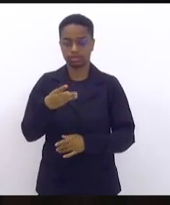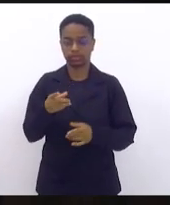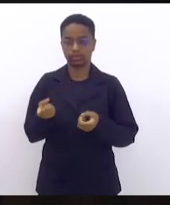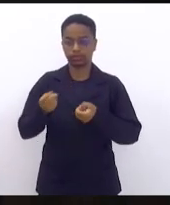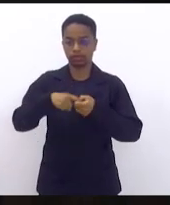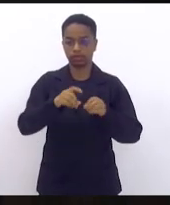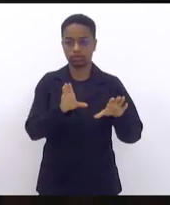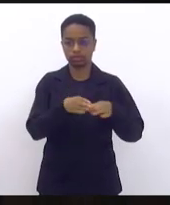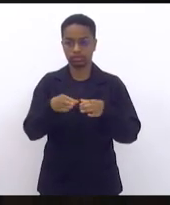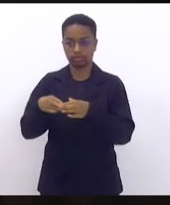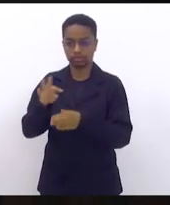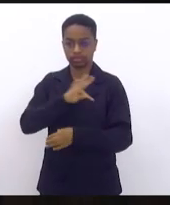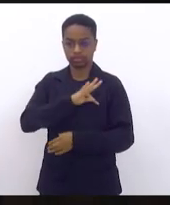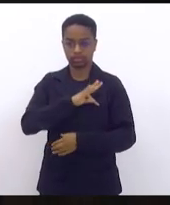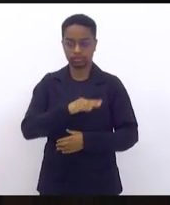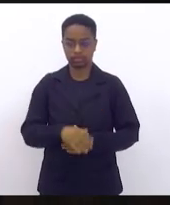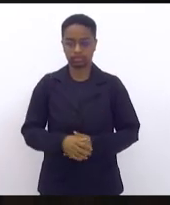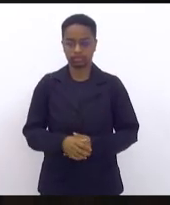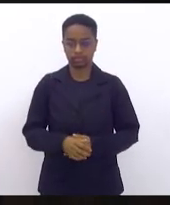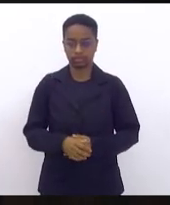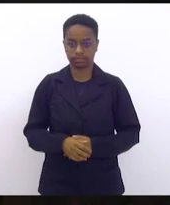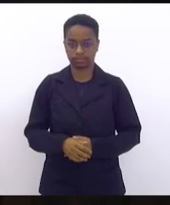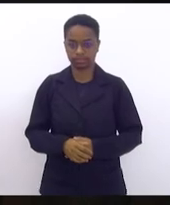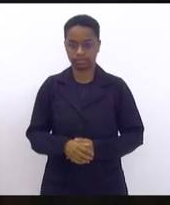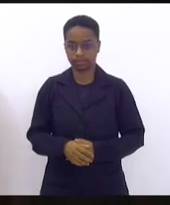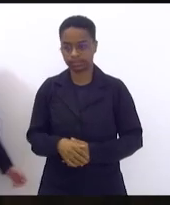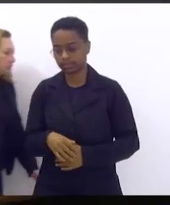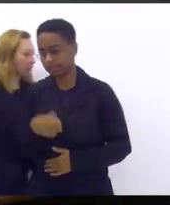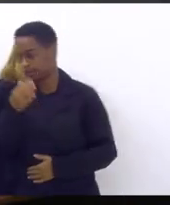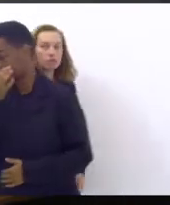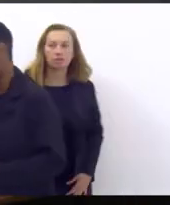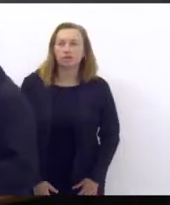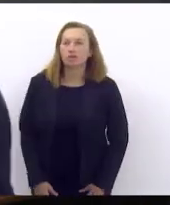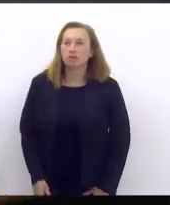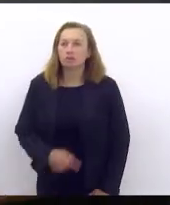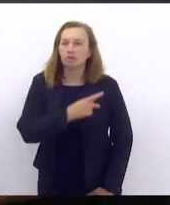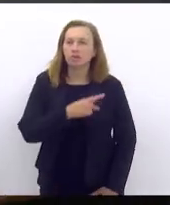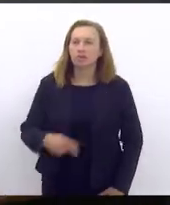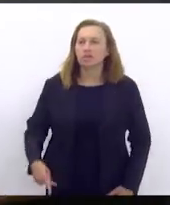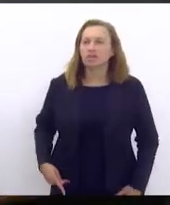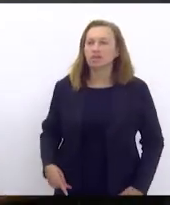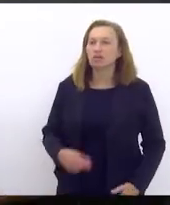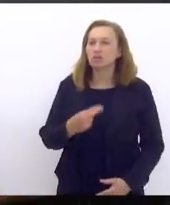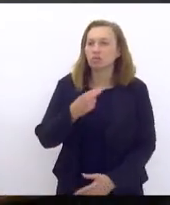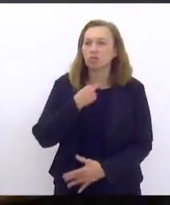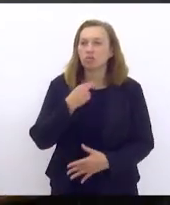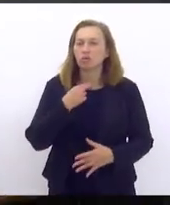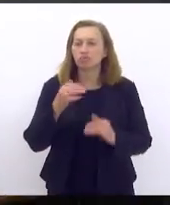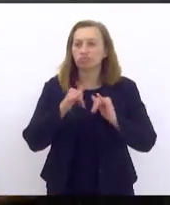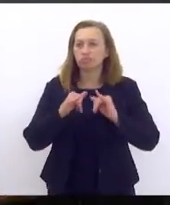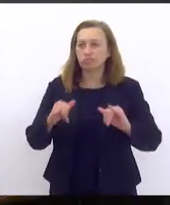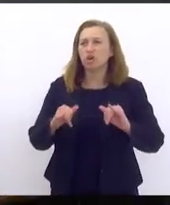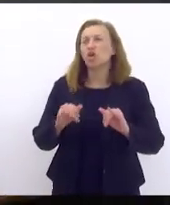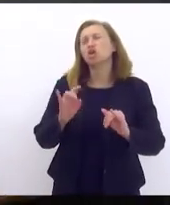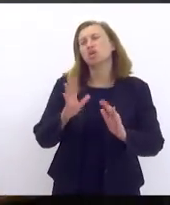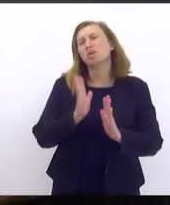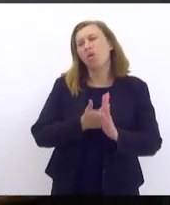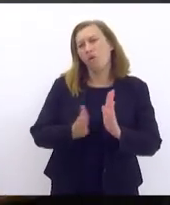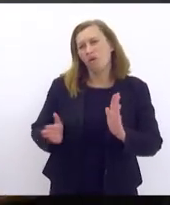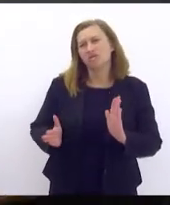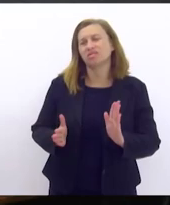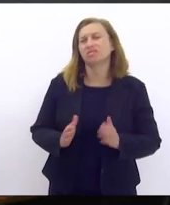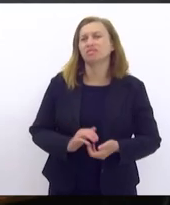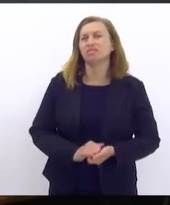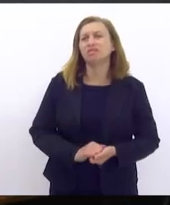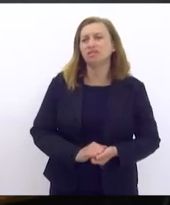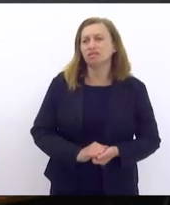retorna às comissões técnicas. Presidente. Não vai ter declaração porque não votou. Só pela ordem, então,